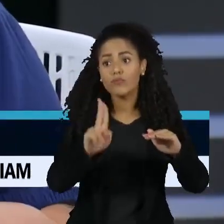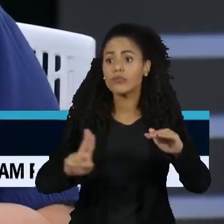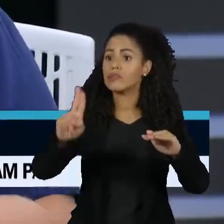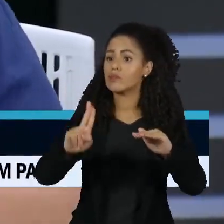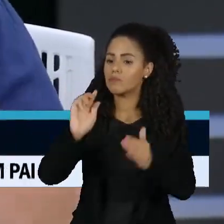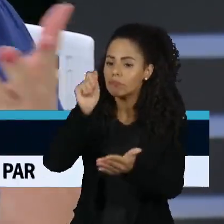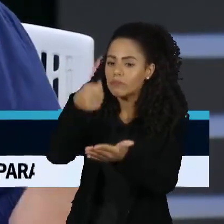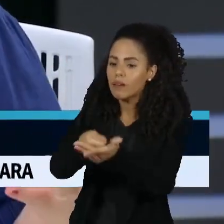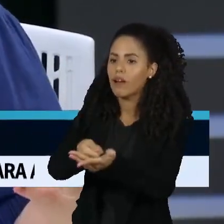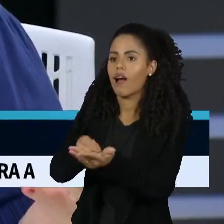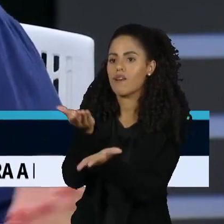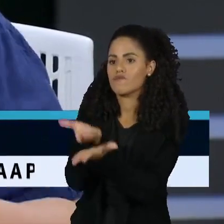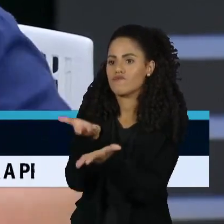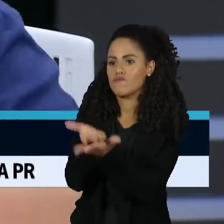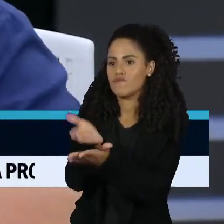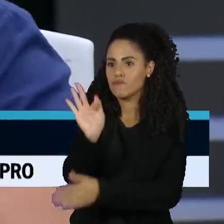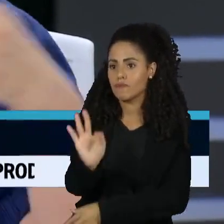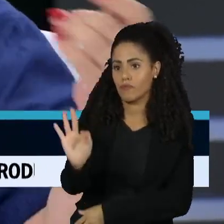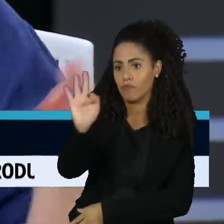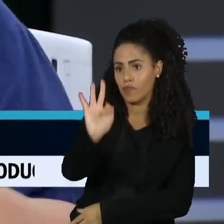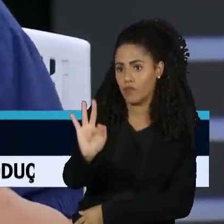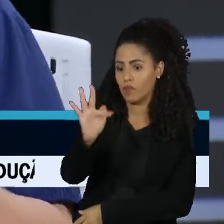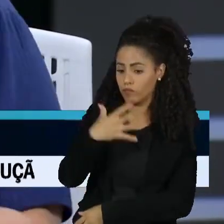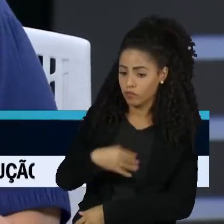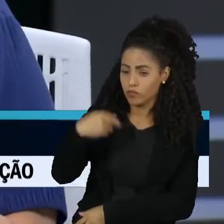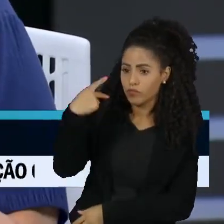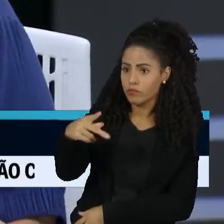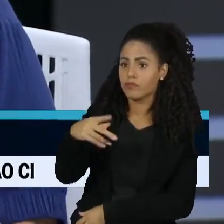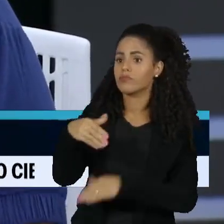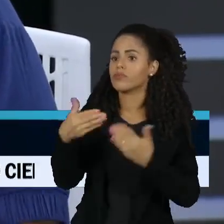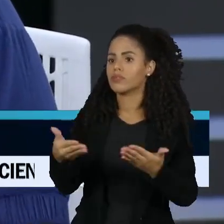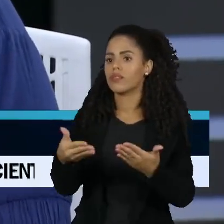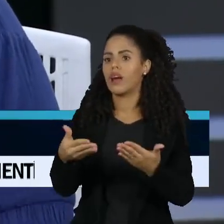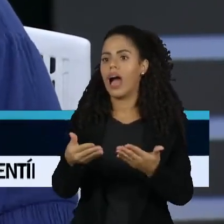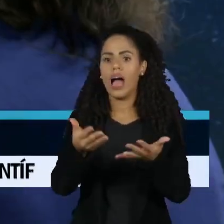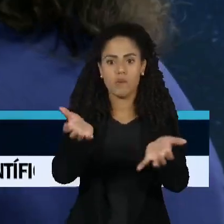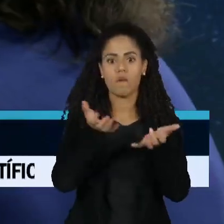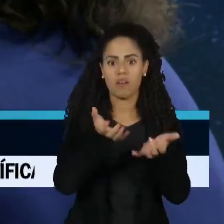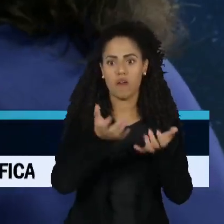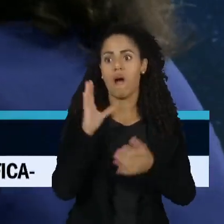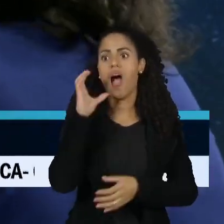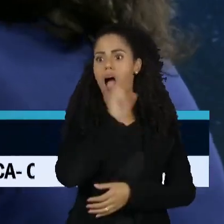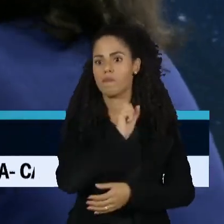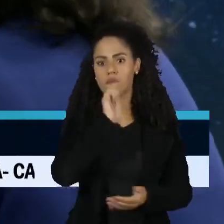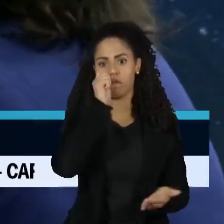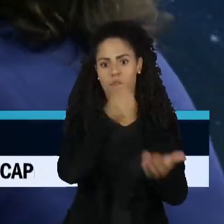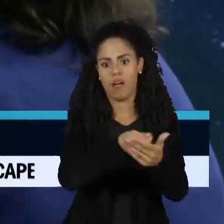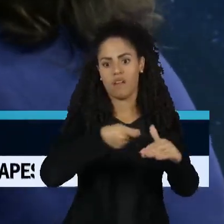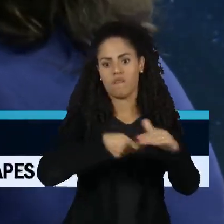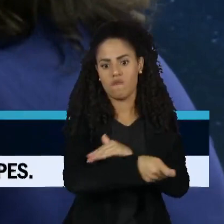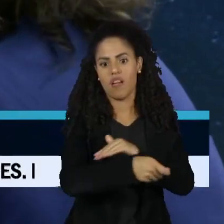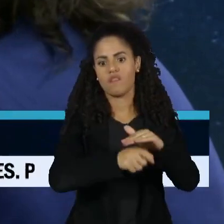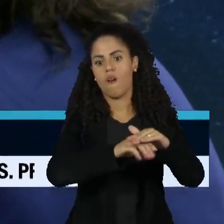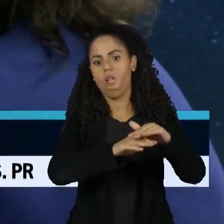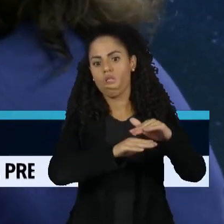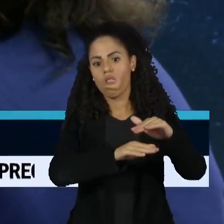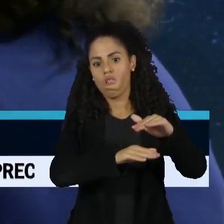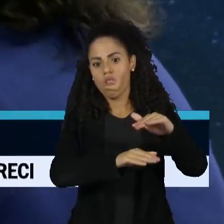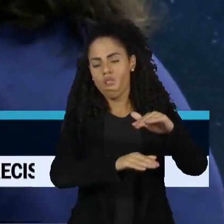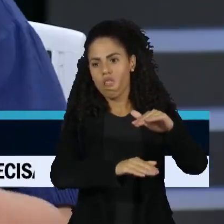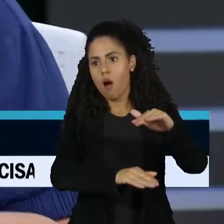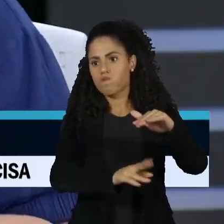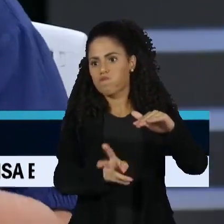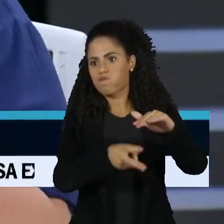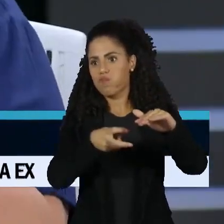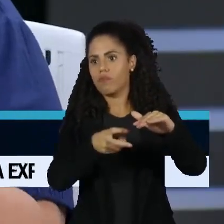consigam ter grande prosperidade, conseguir fazer com que outros sonhos saiam do papel. A ideia aqui realmente é segurança, é